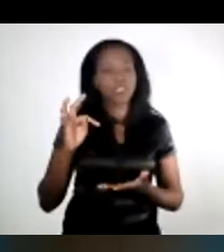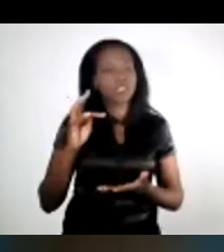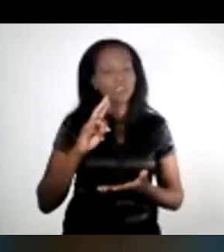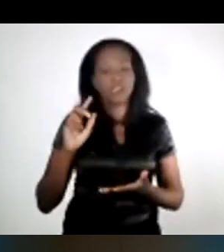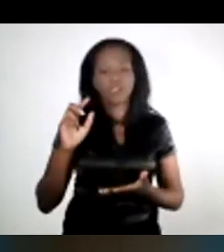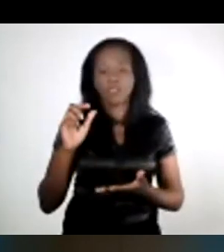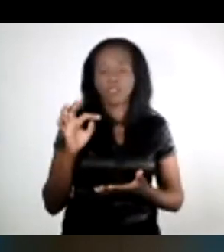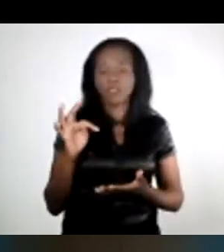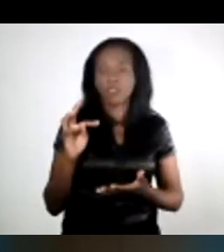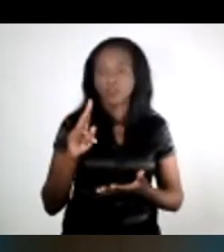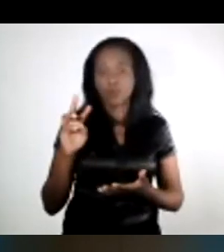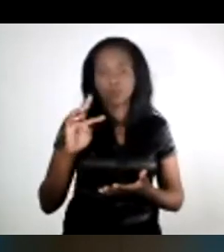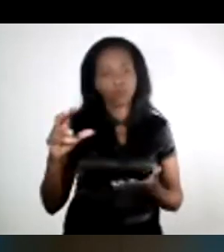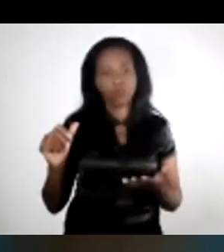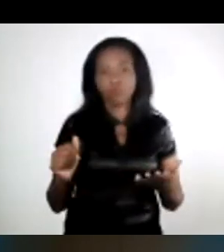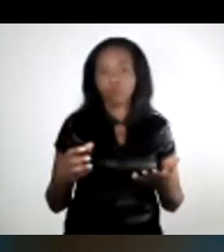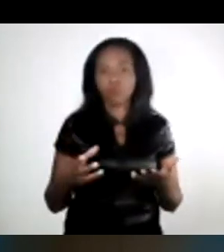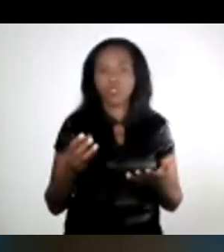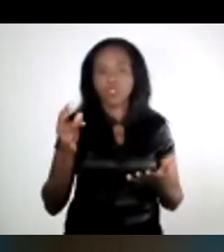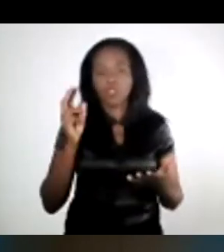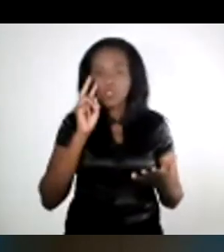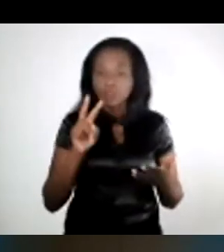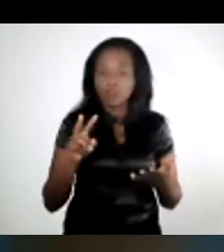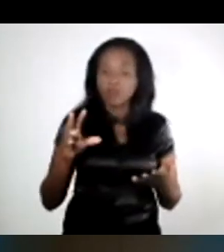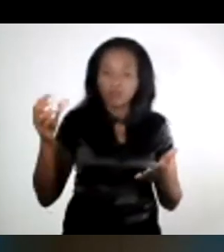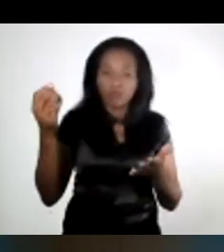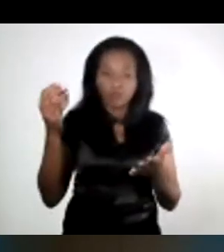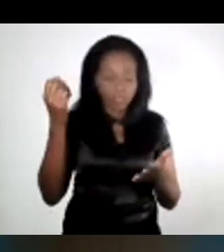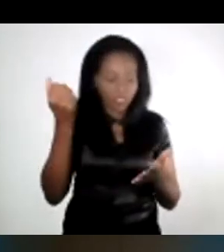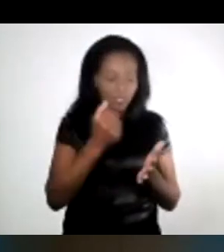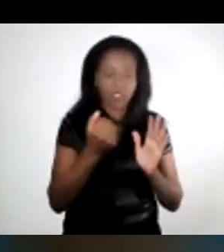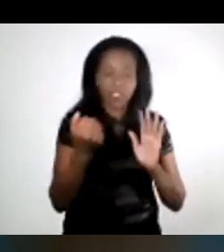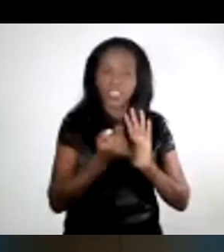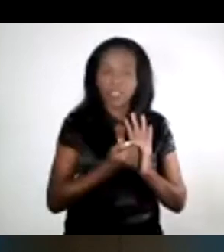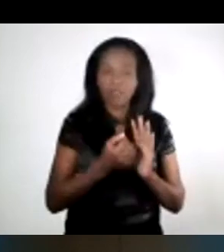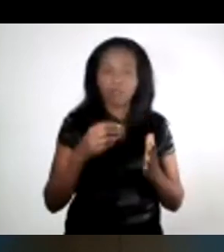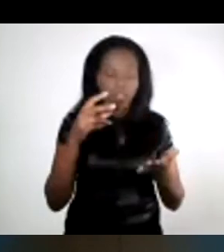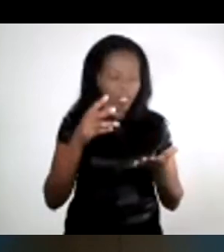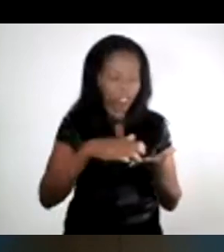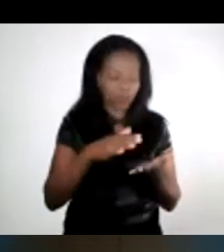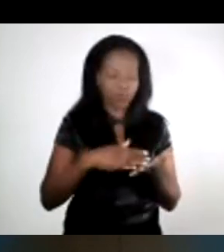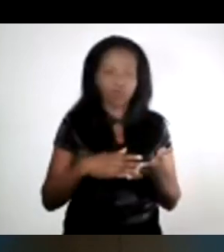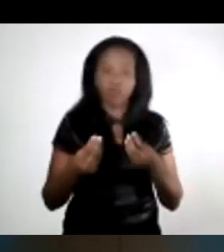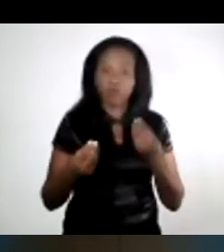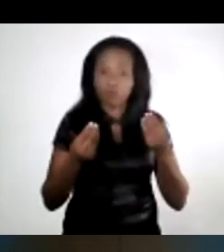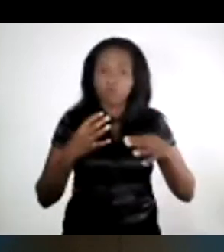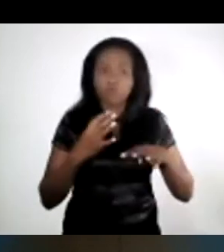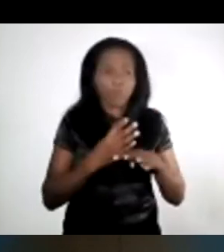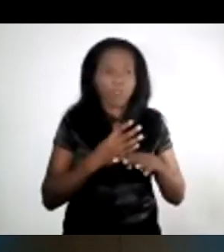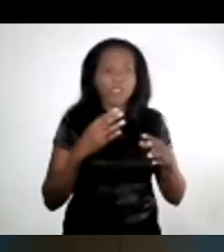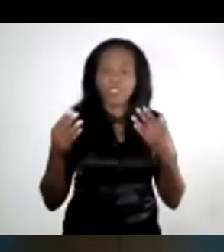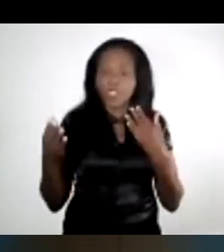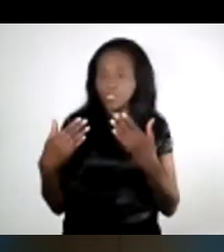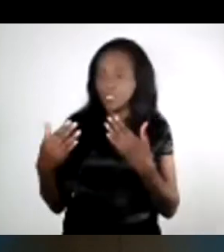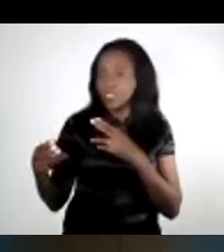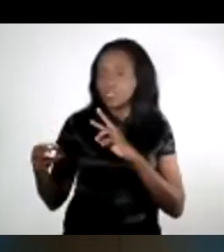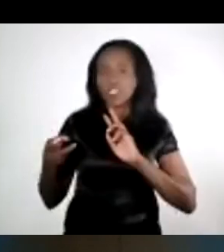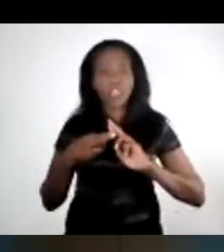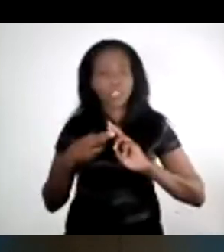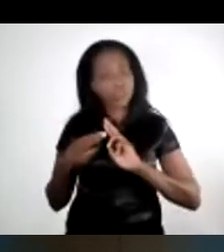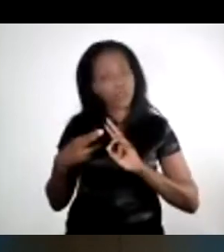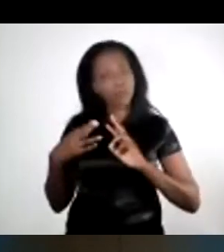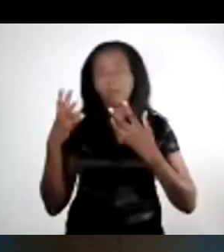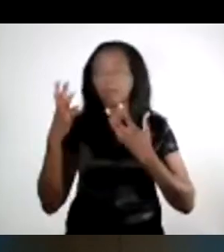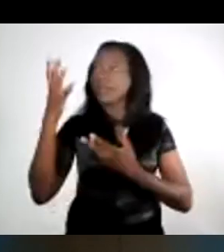registrado, né, num livro, né? Esse modo de resistir, esse relacionamento que existe com a